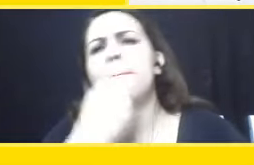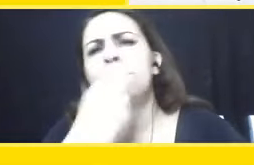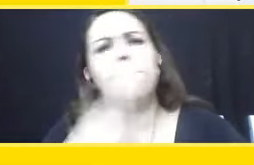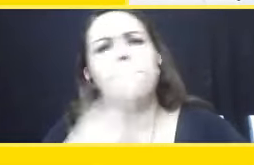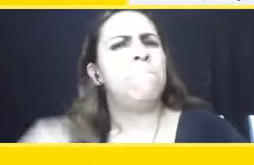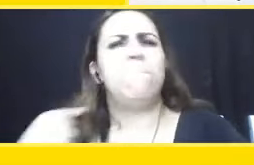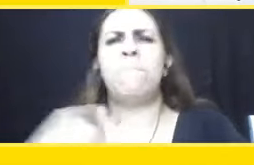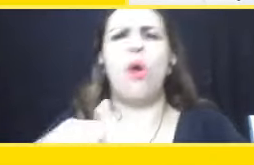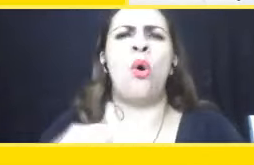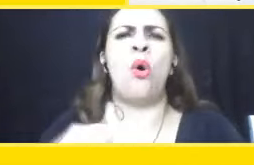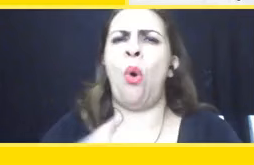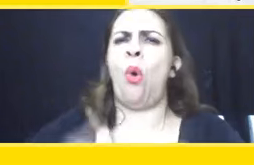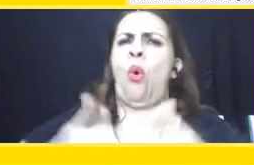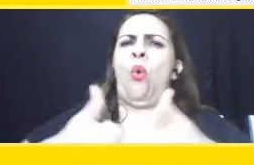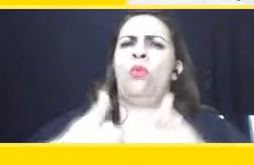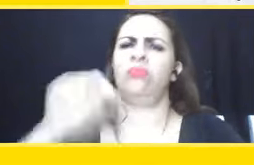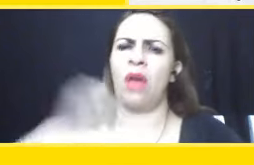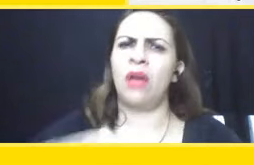aos servidores?